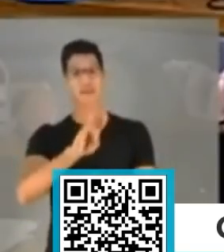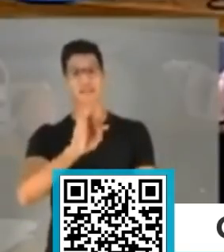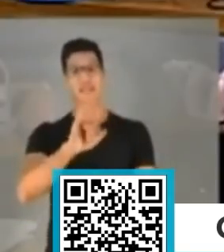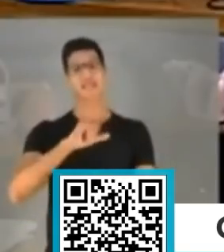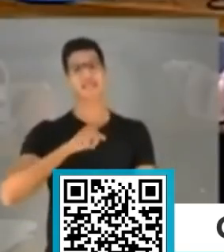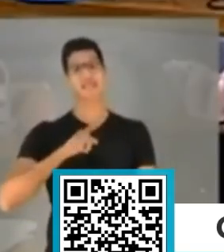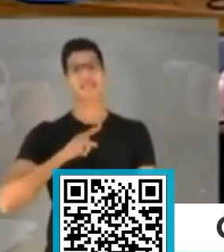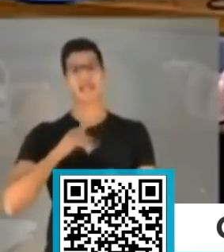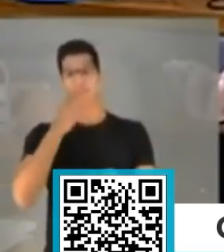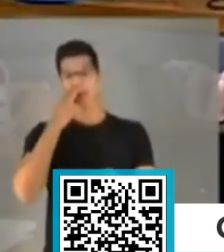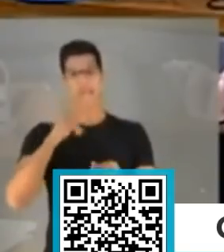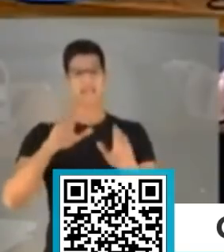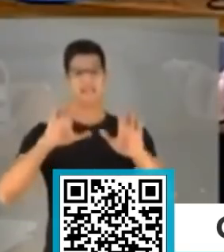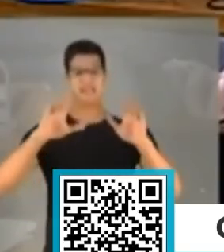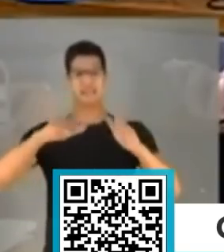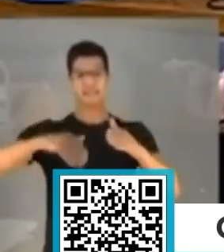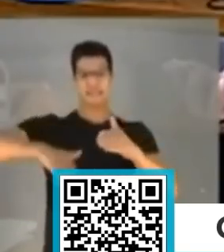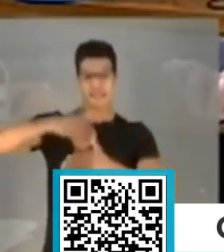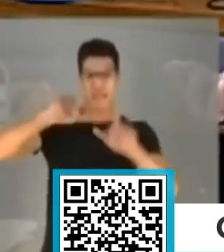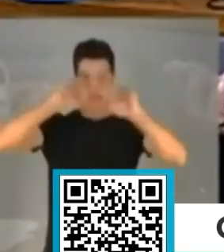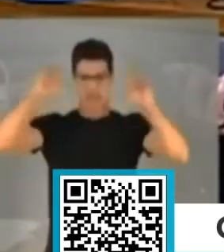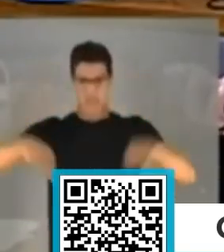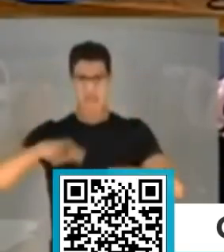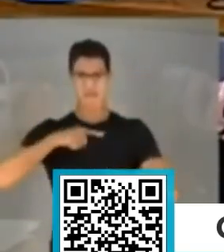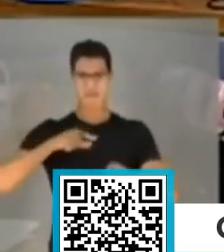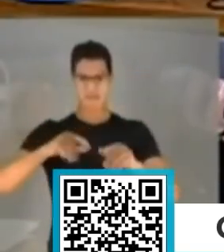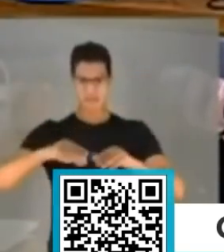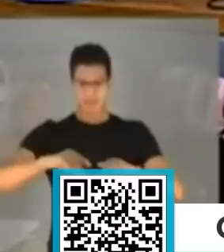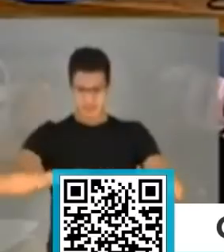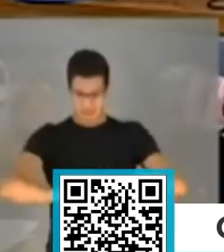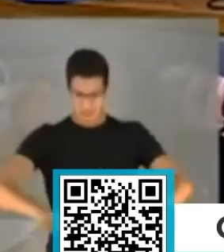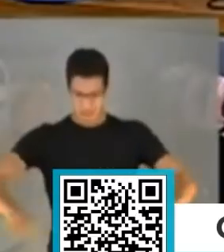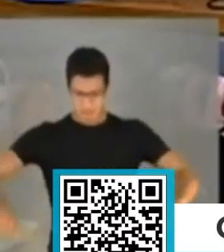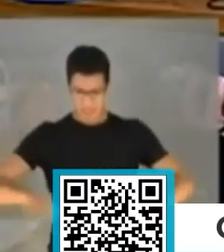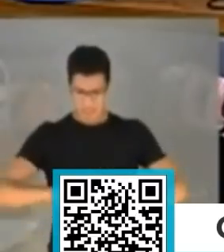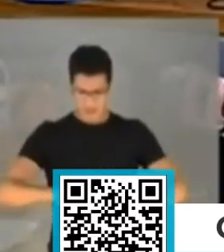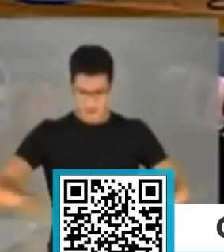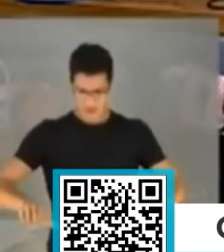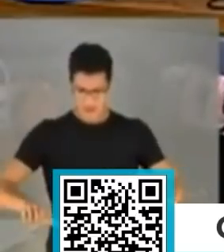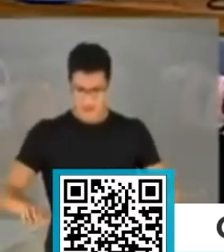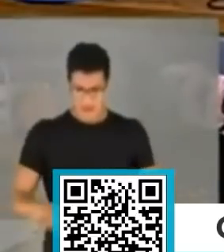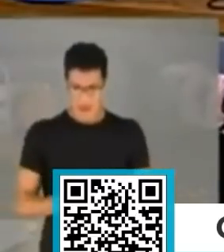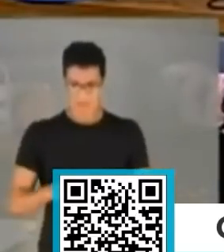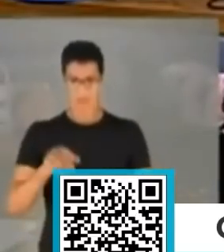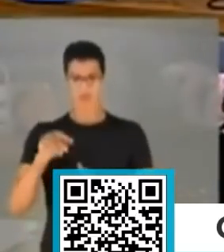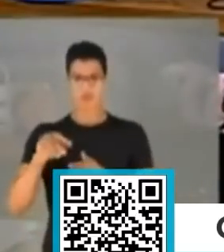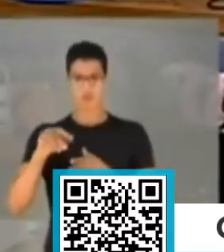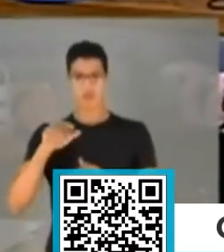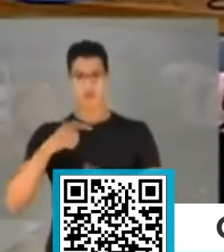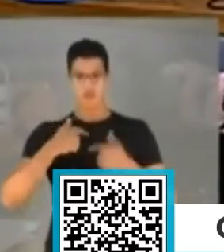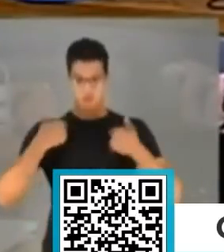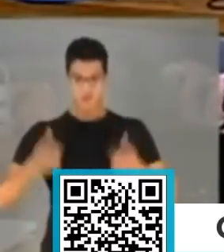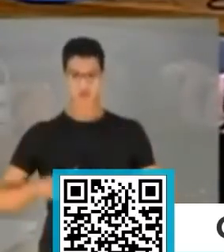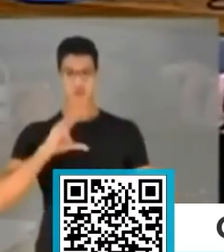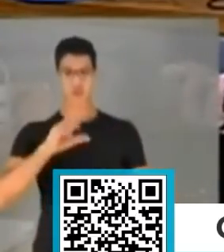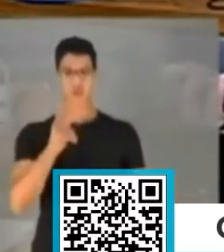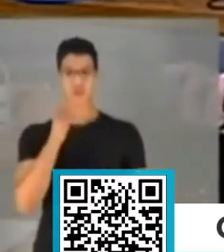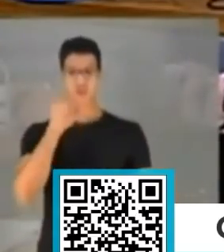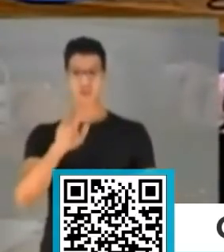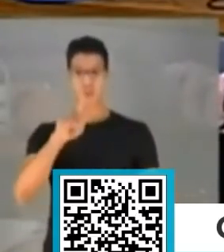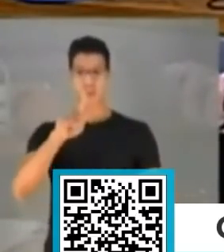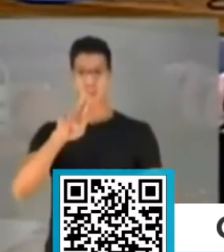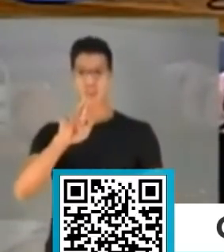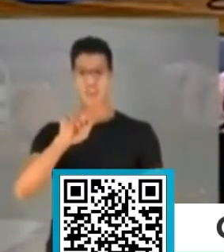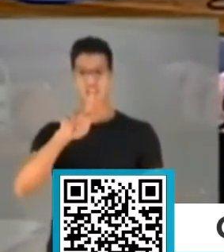eles têm um pênis na porta da Fiocruz todos os tapetes das portas estão a figura a vara as salas são